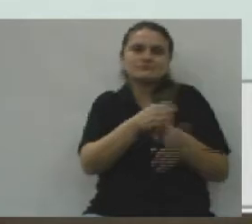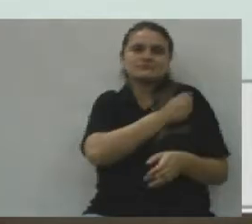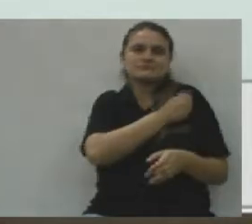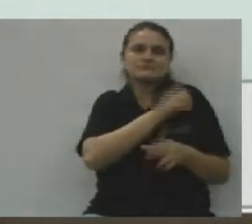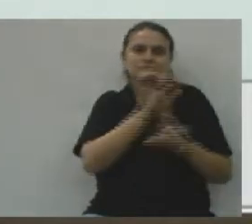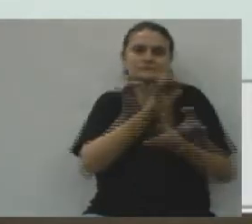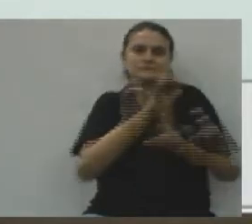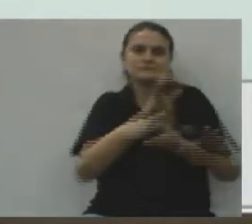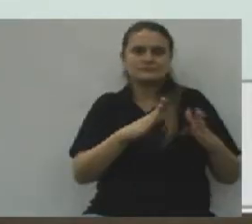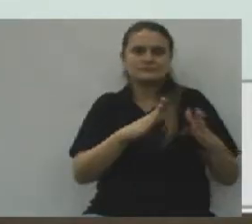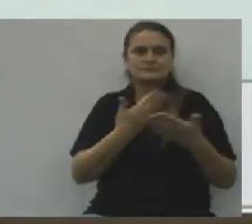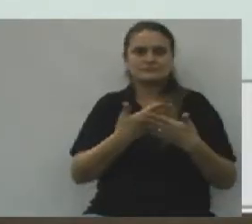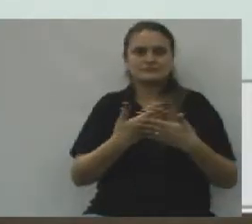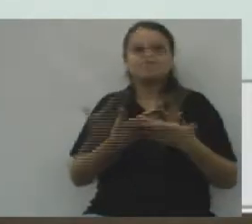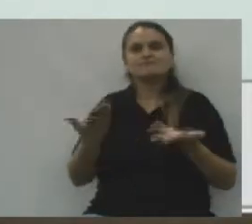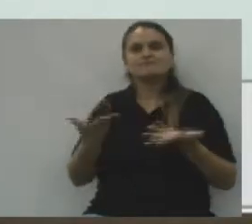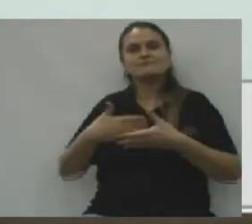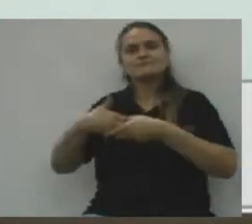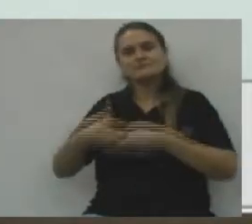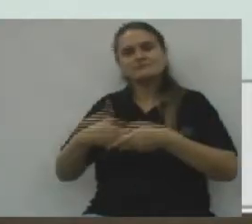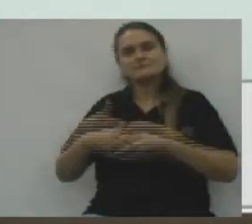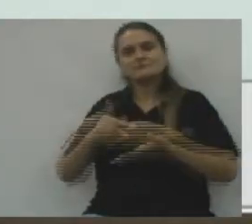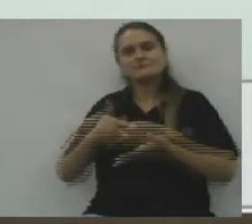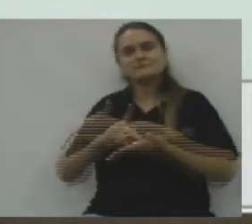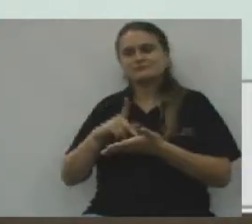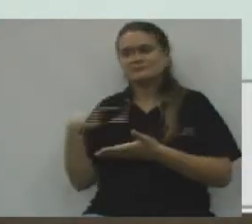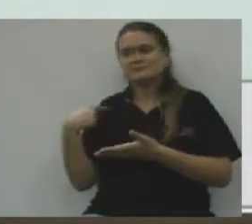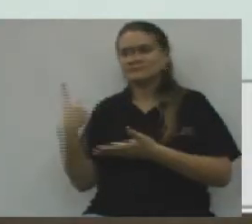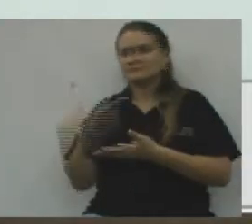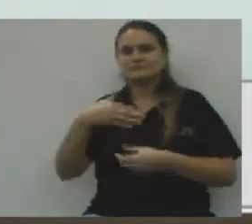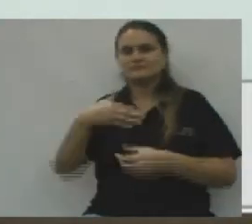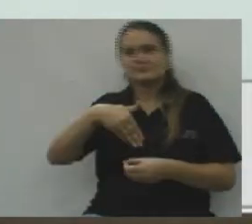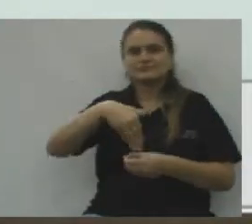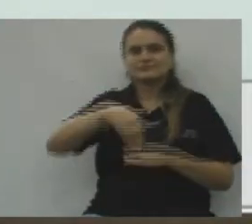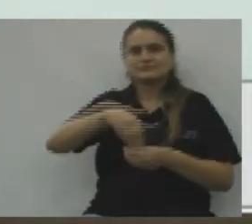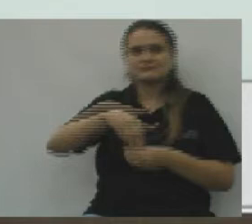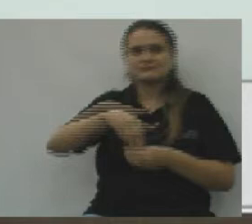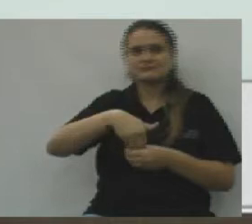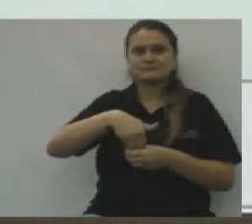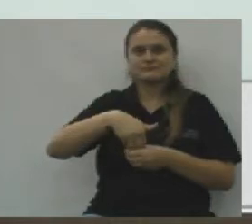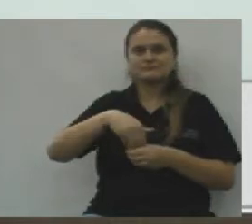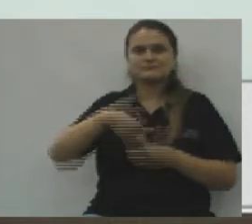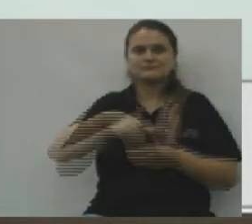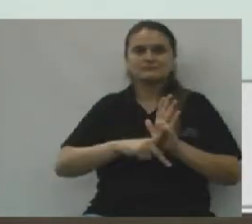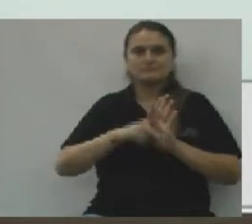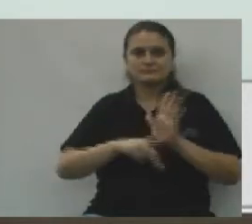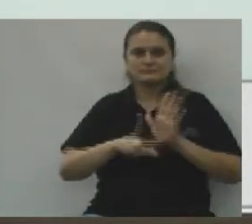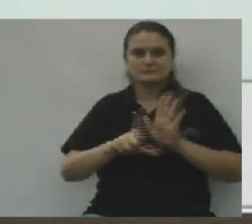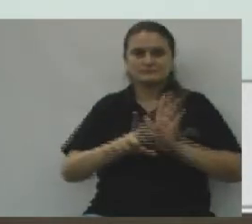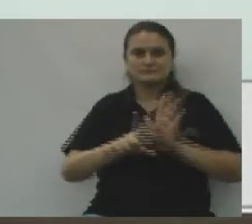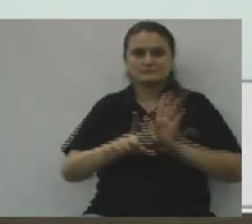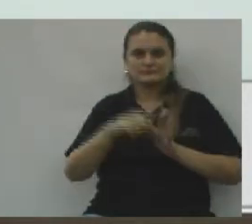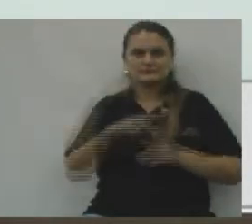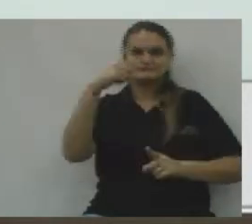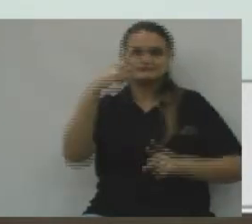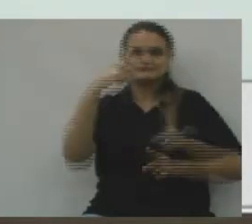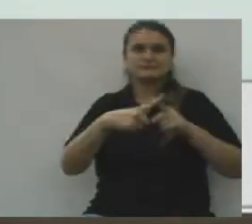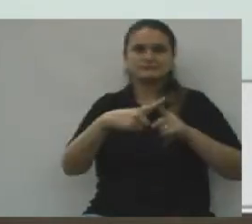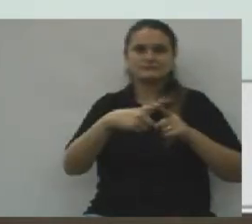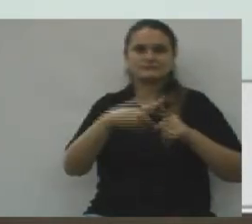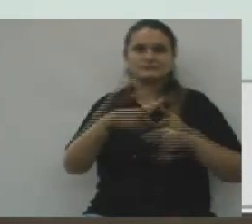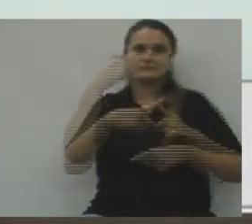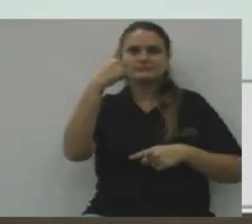realmente. Nós vamos fazer a votação agora deste projeto, em turno único, numa única discussão,